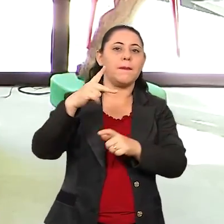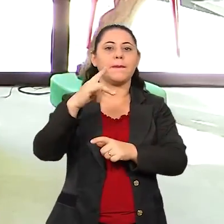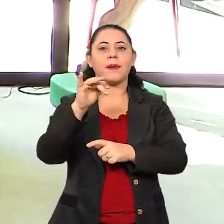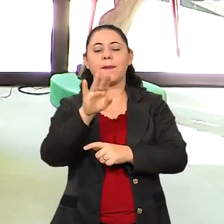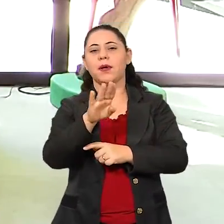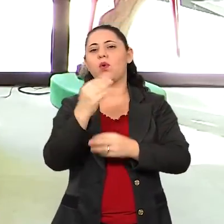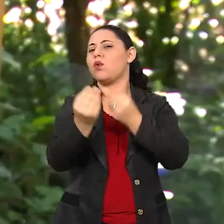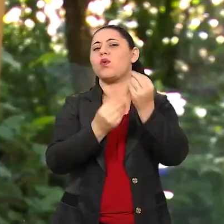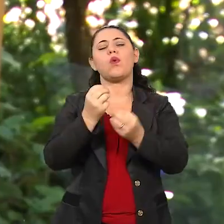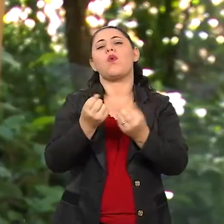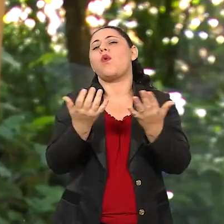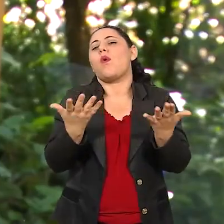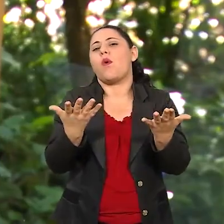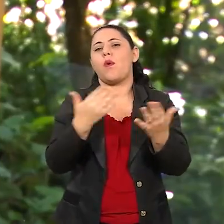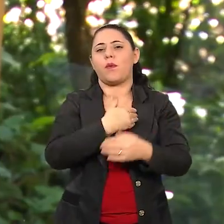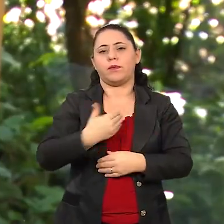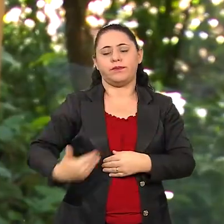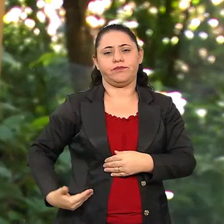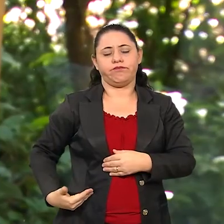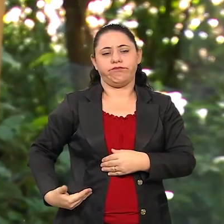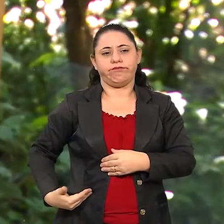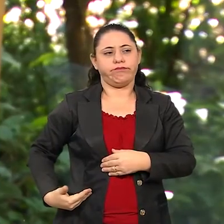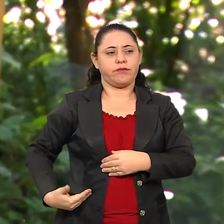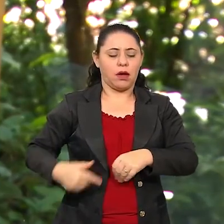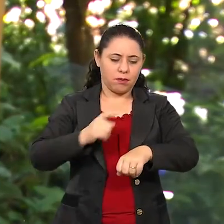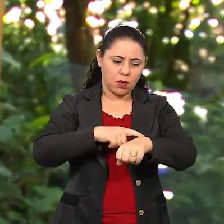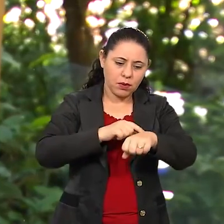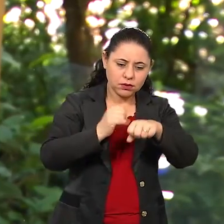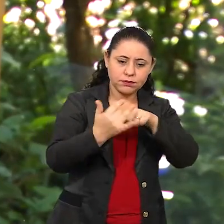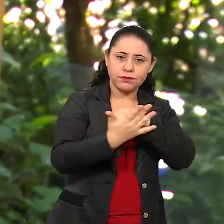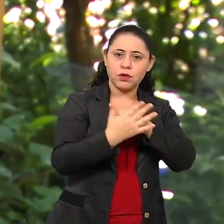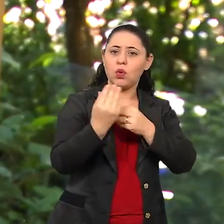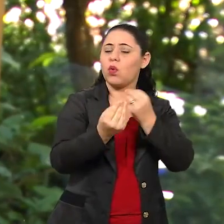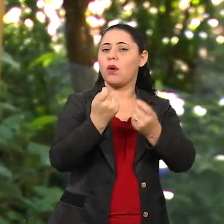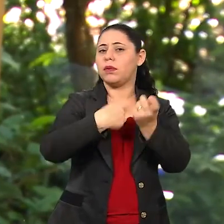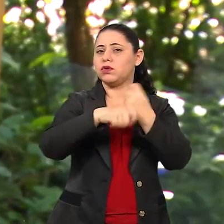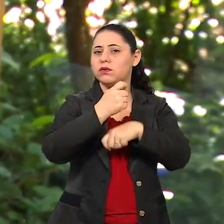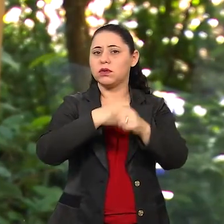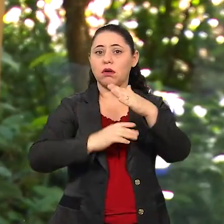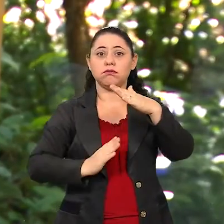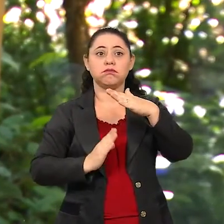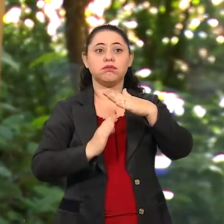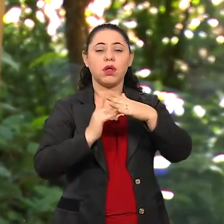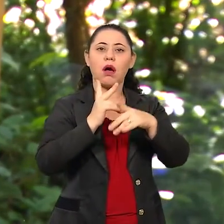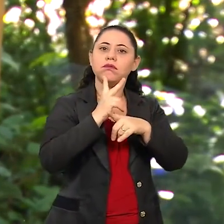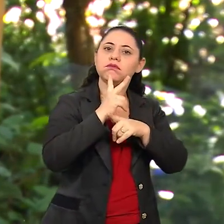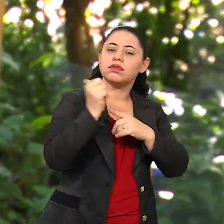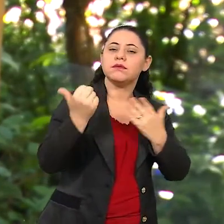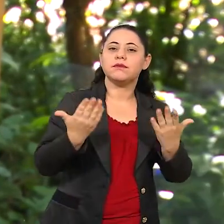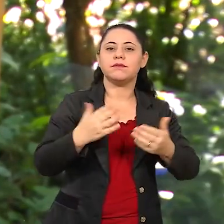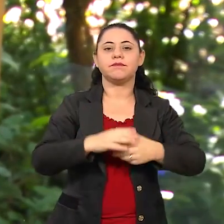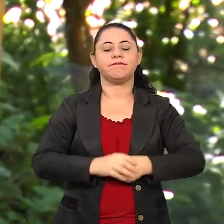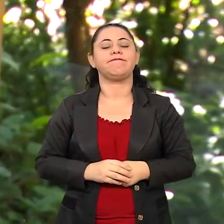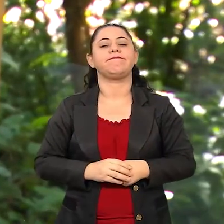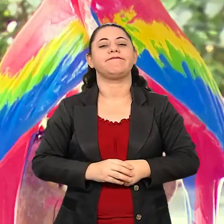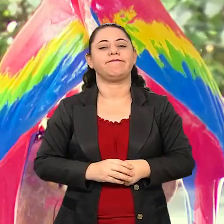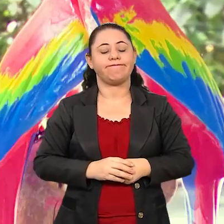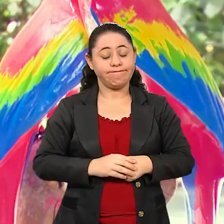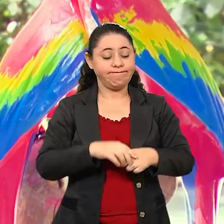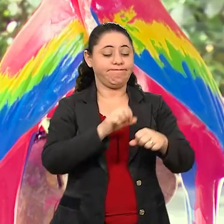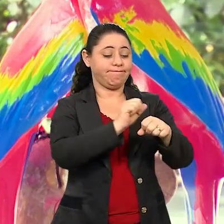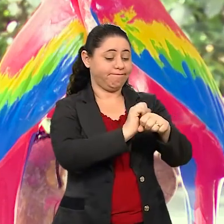tiveram crescimento no PIB como que foi tudo isso Governador governar durante a pandemia né e atingir esse resultado